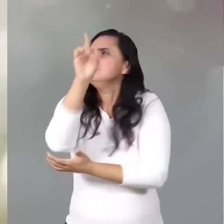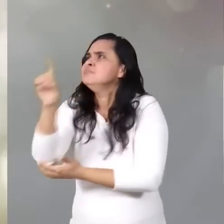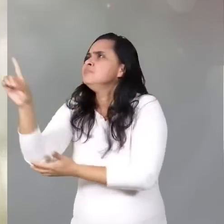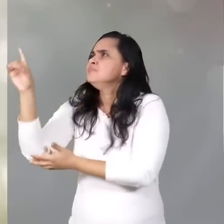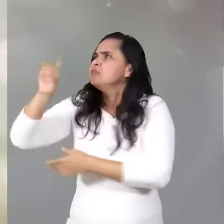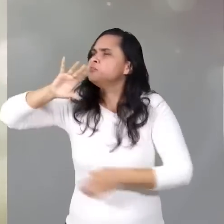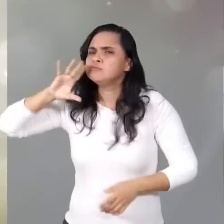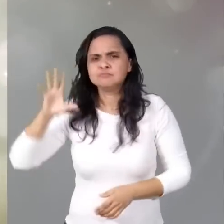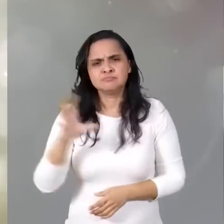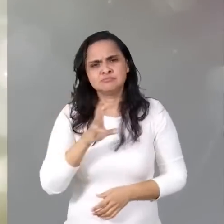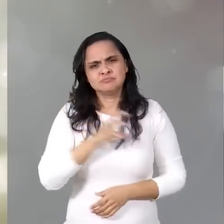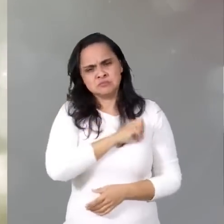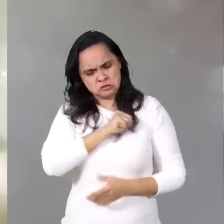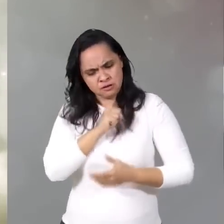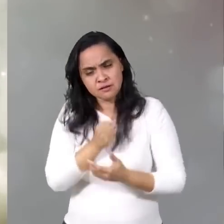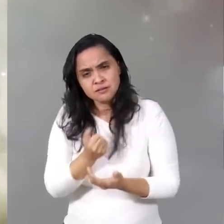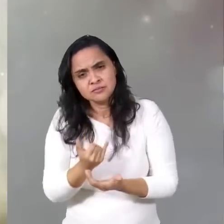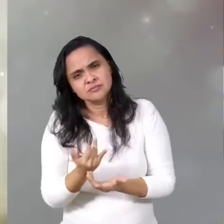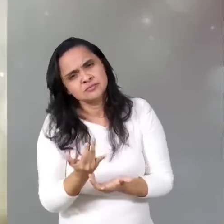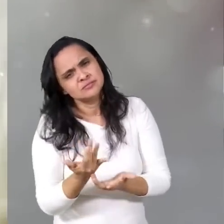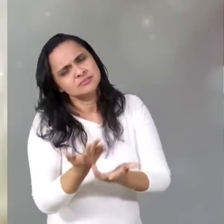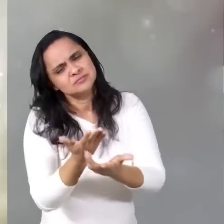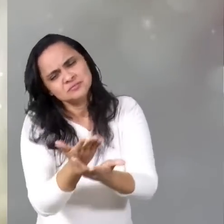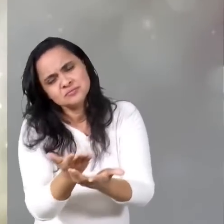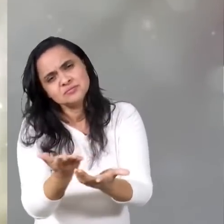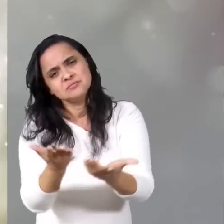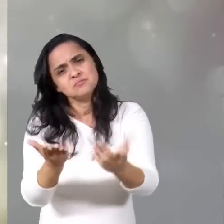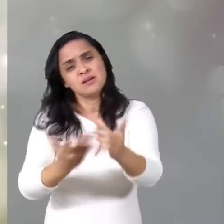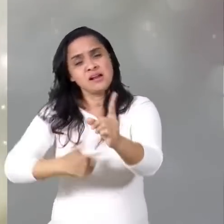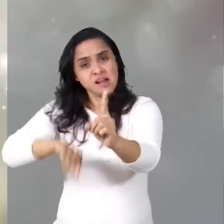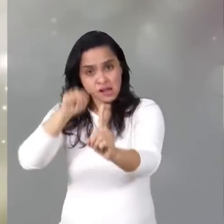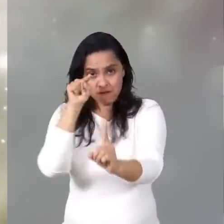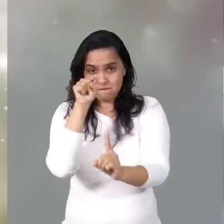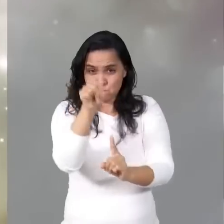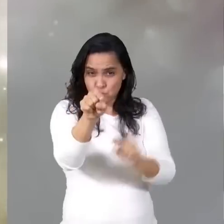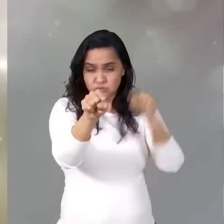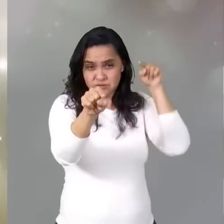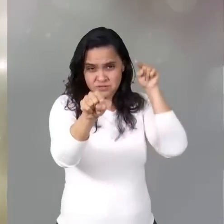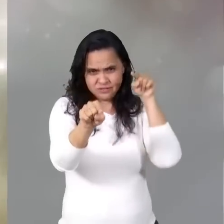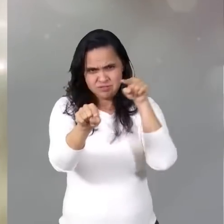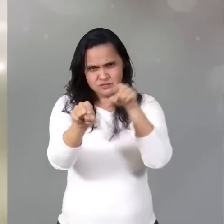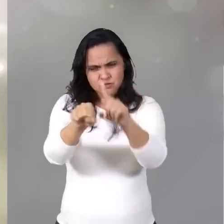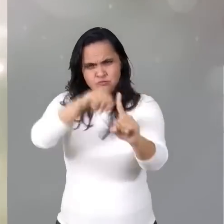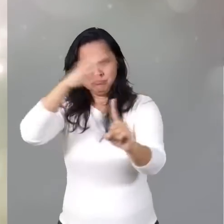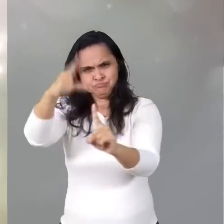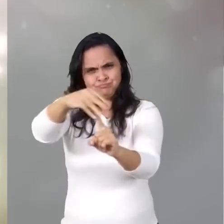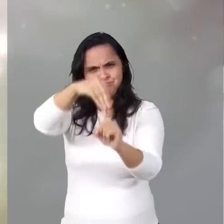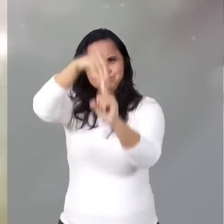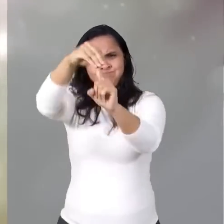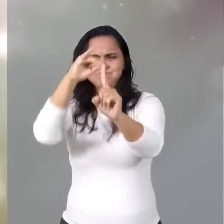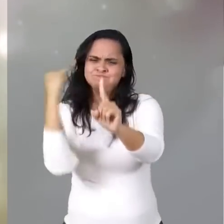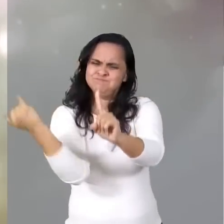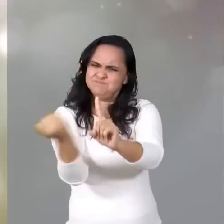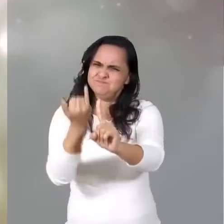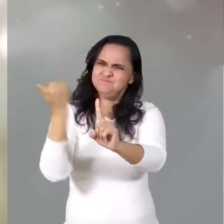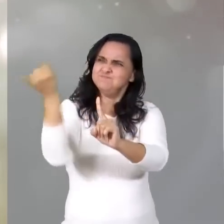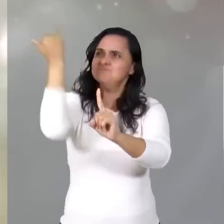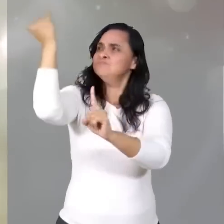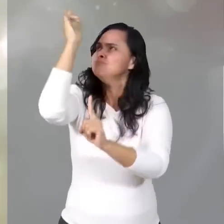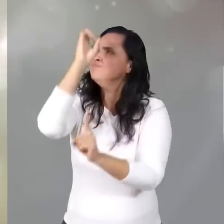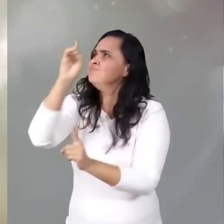bem que Ele te ama. És um